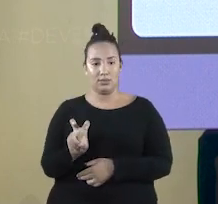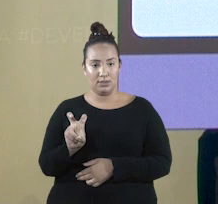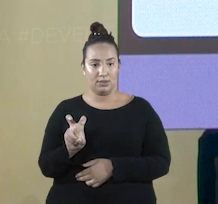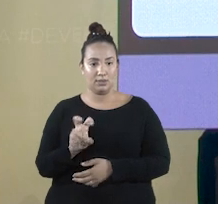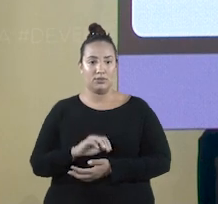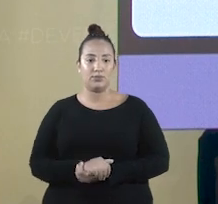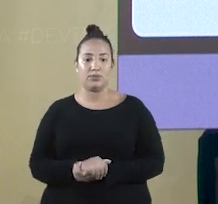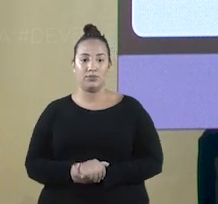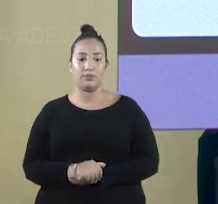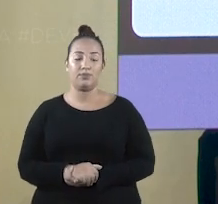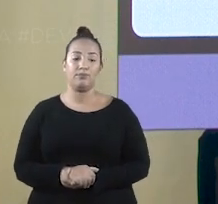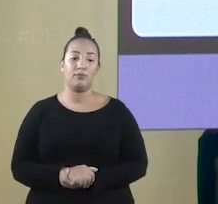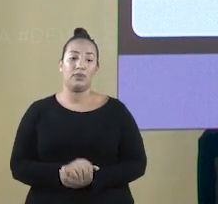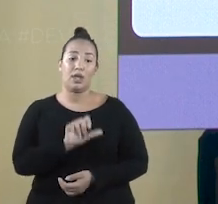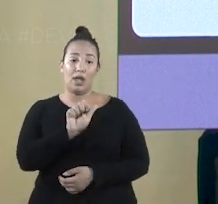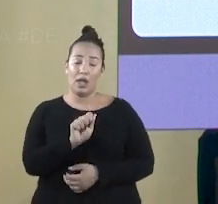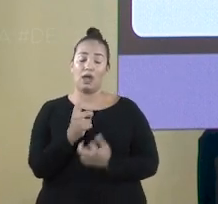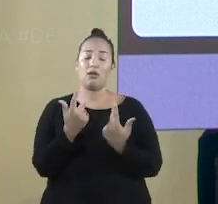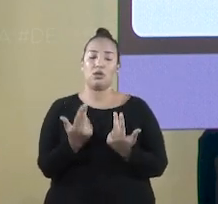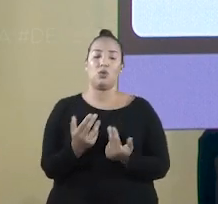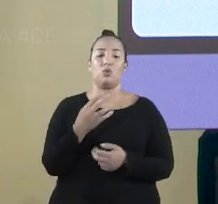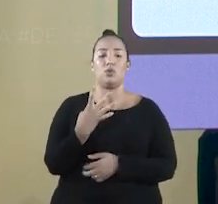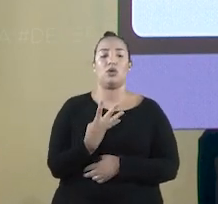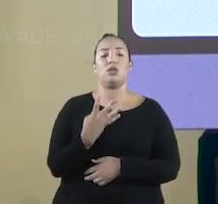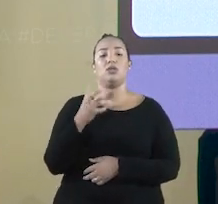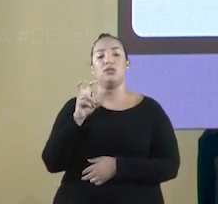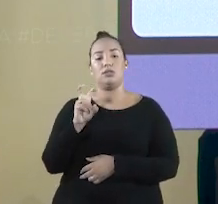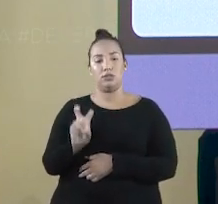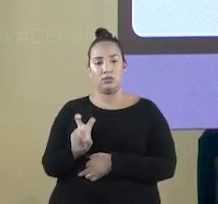45, ok? Então, temos que A será igual a